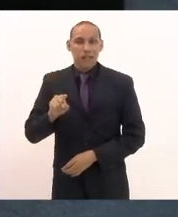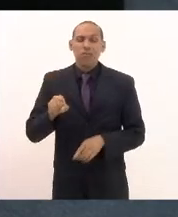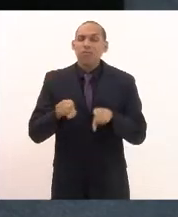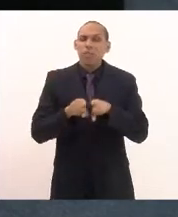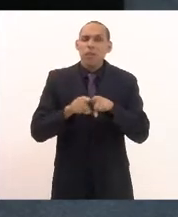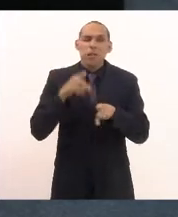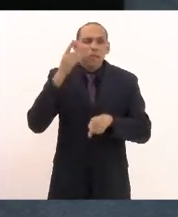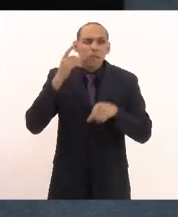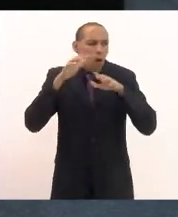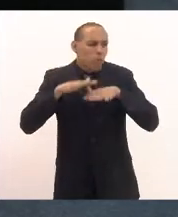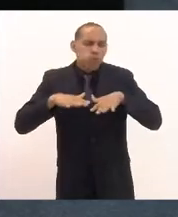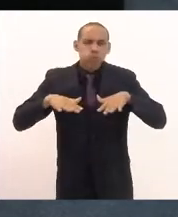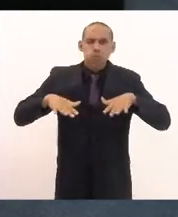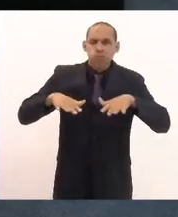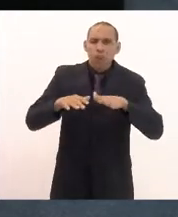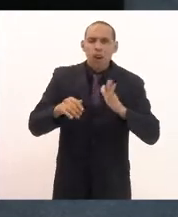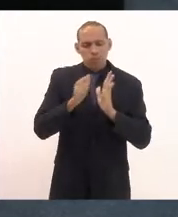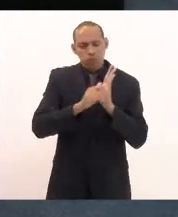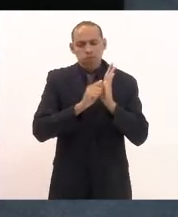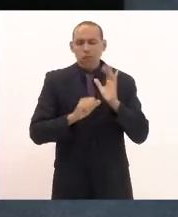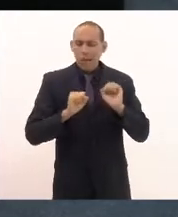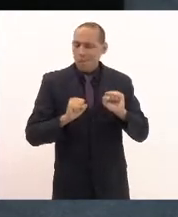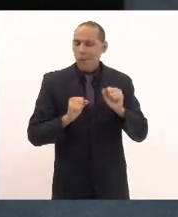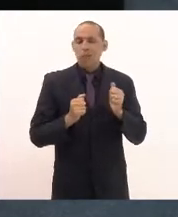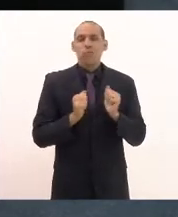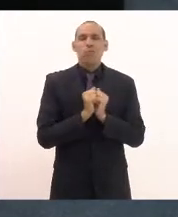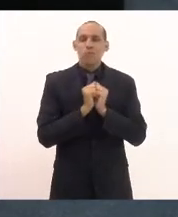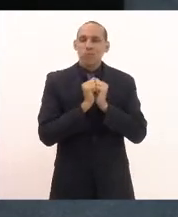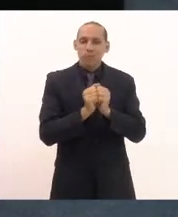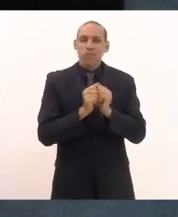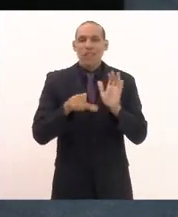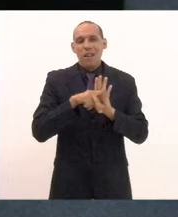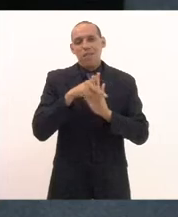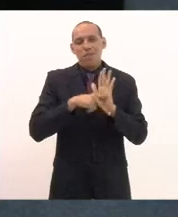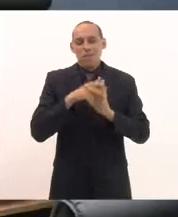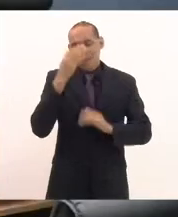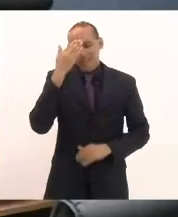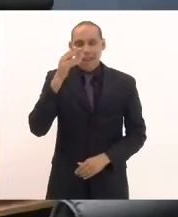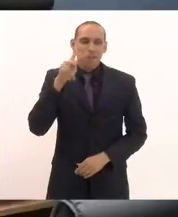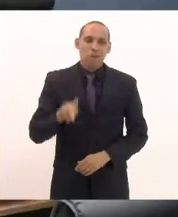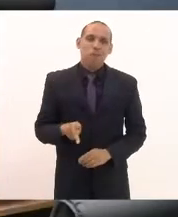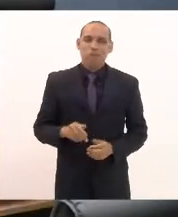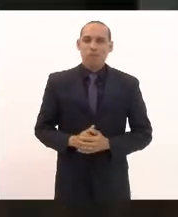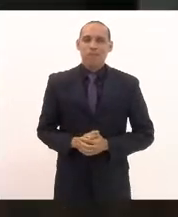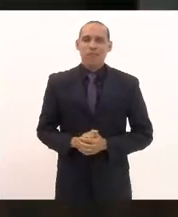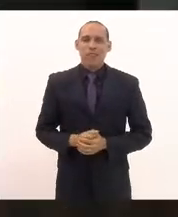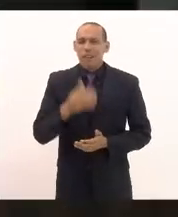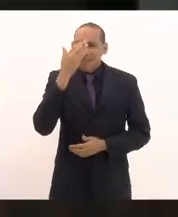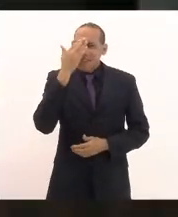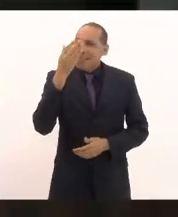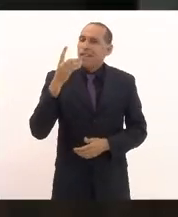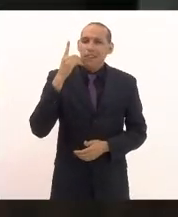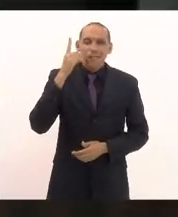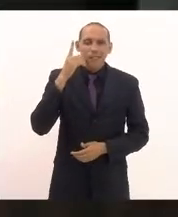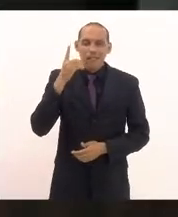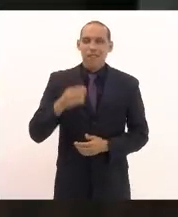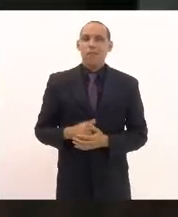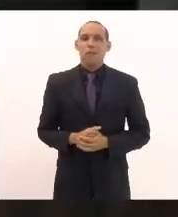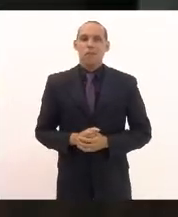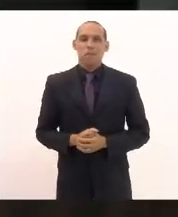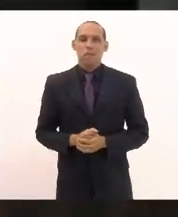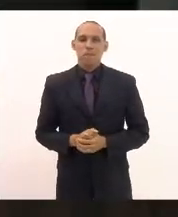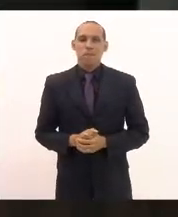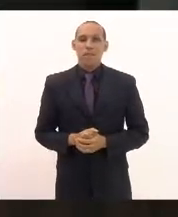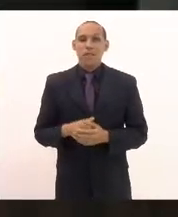estaduais coautoria nesse projeto de lei. Muito obrigado, presidente. Obrigada, deputado. Já me coloco aí